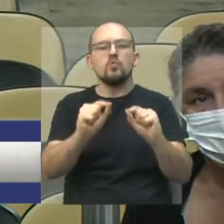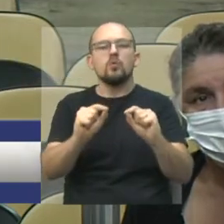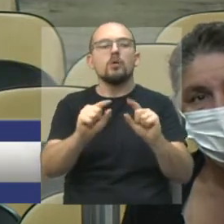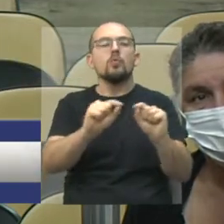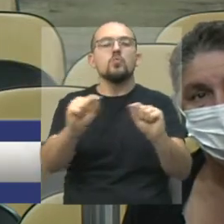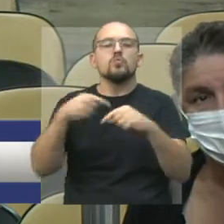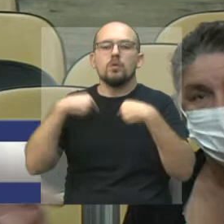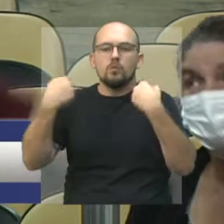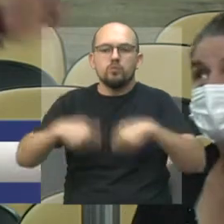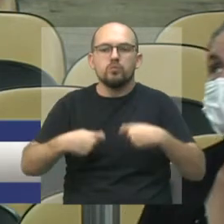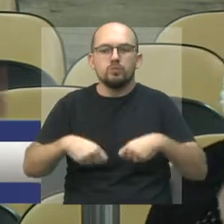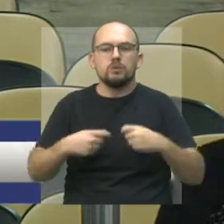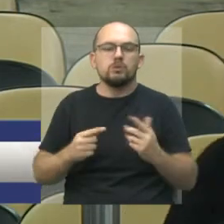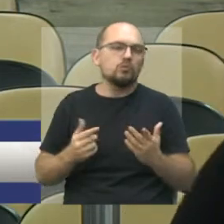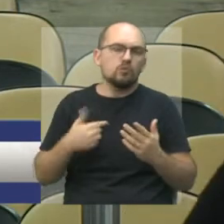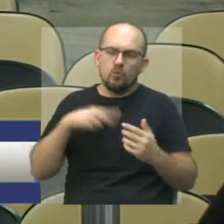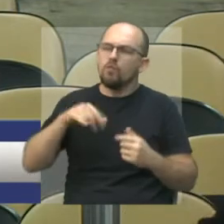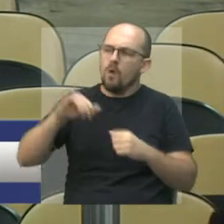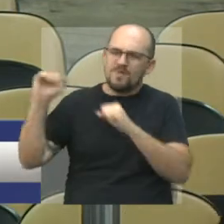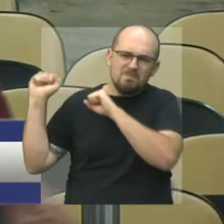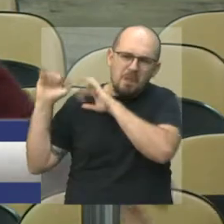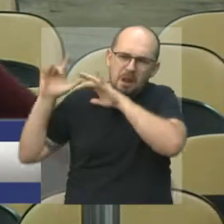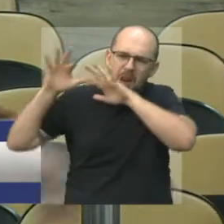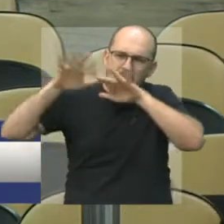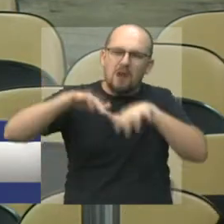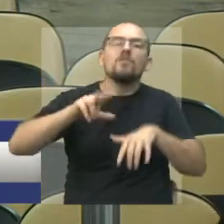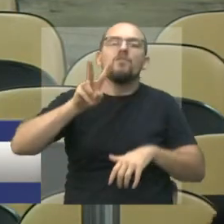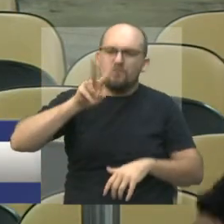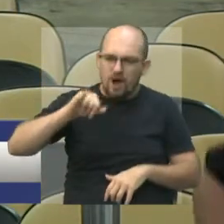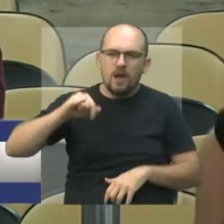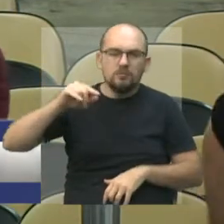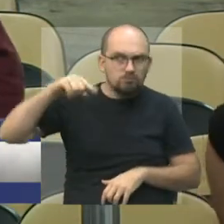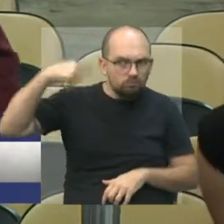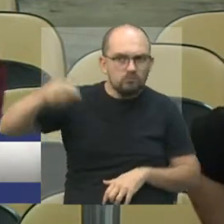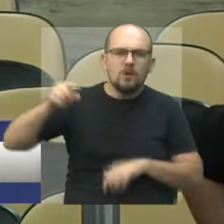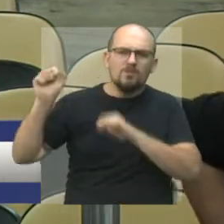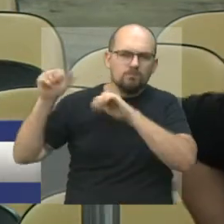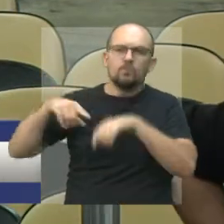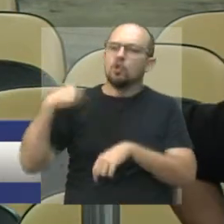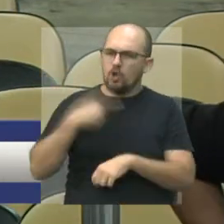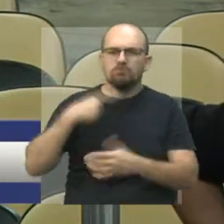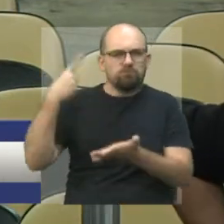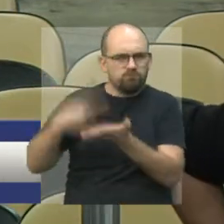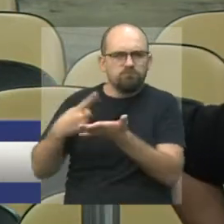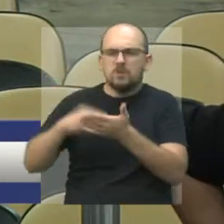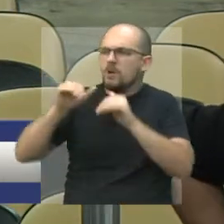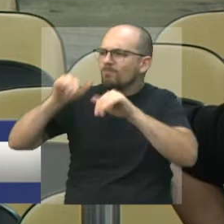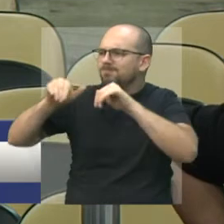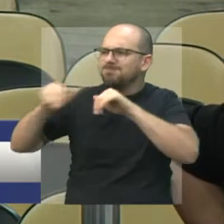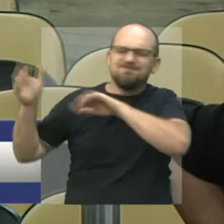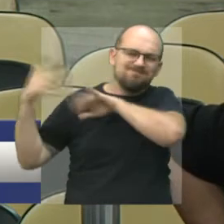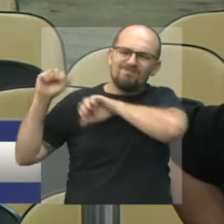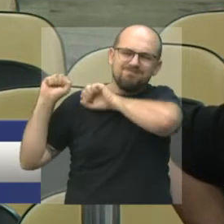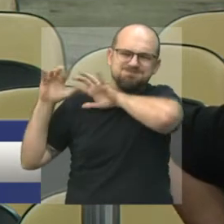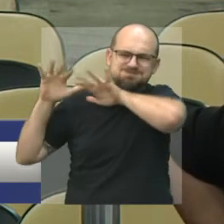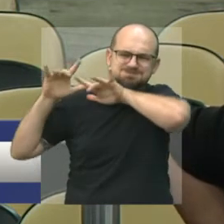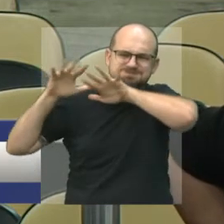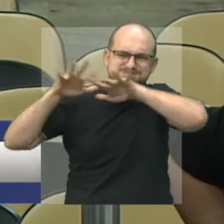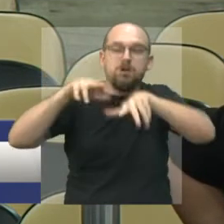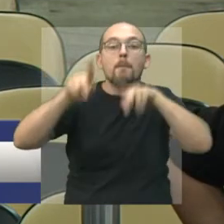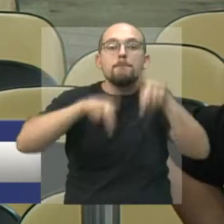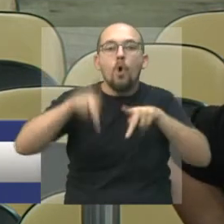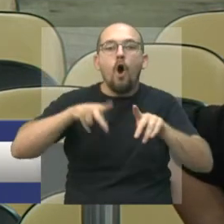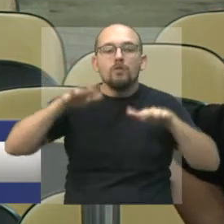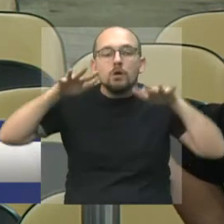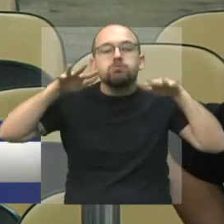do possível que eu vou lotar essa casa que nós vamos. Eu e a Sandra, a gente vai lotar essa casa aqui e trazer o povo para que eles